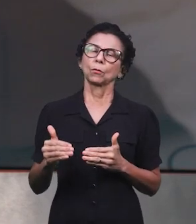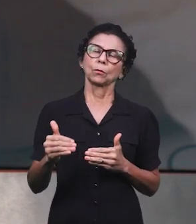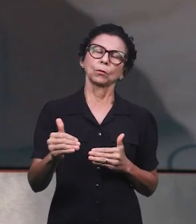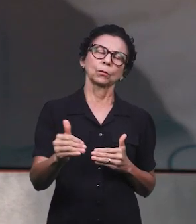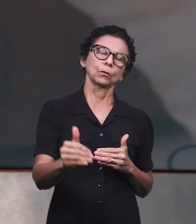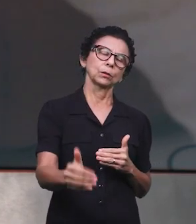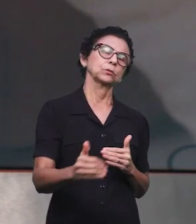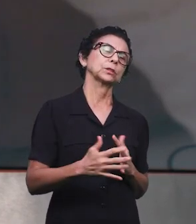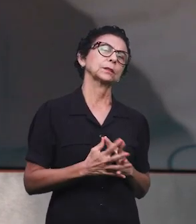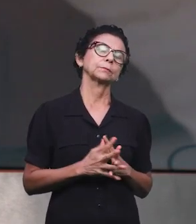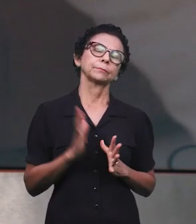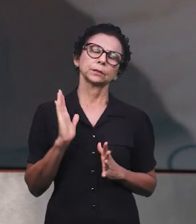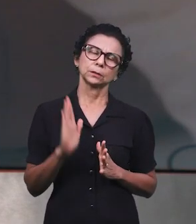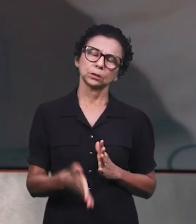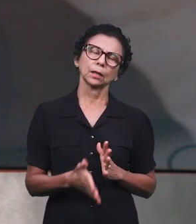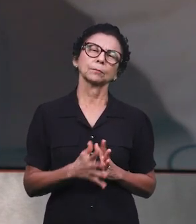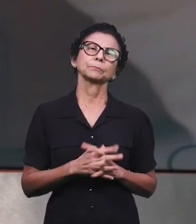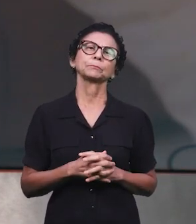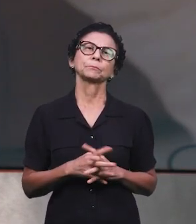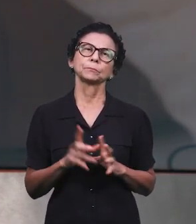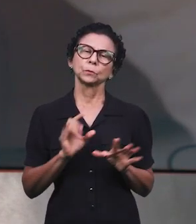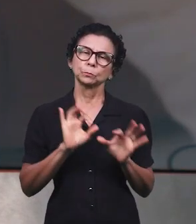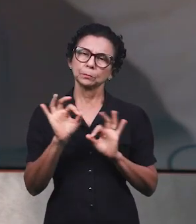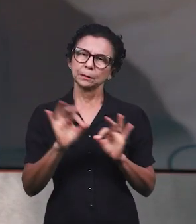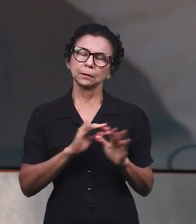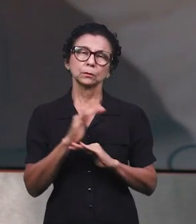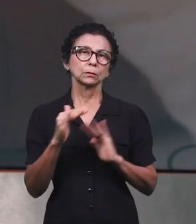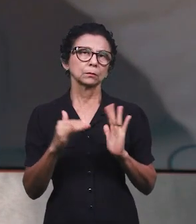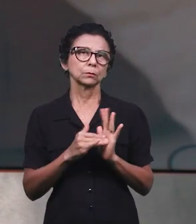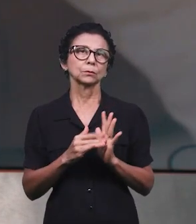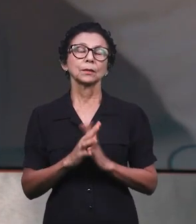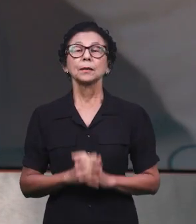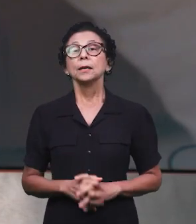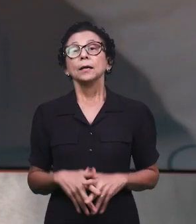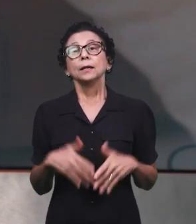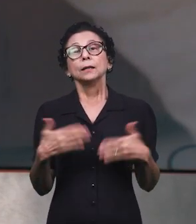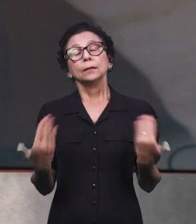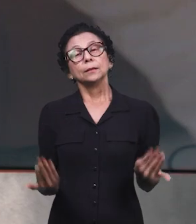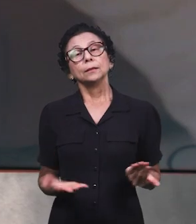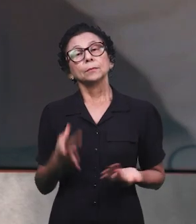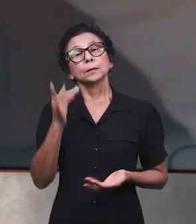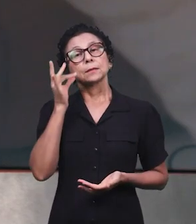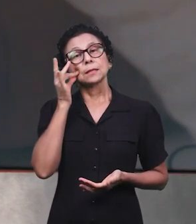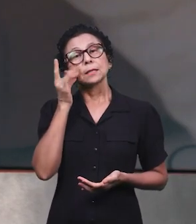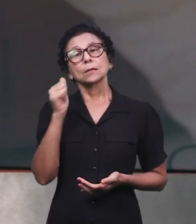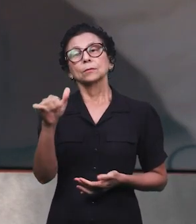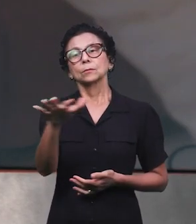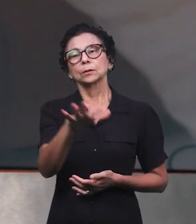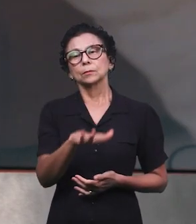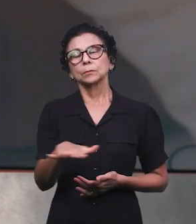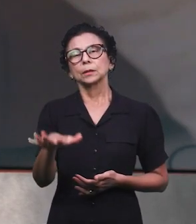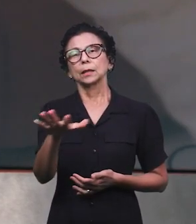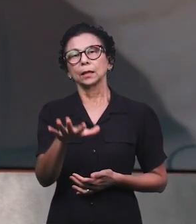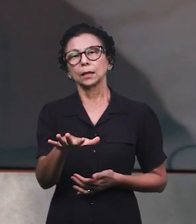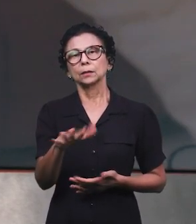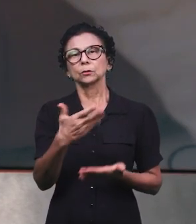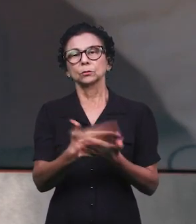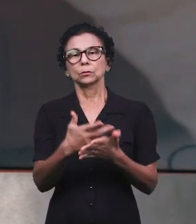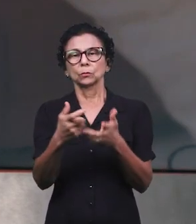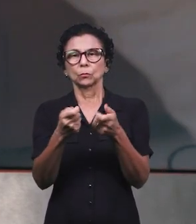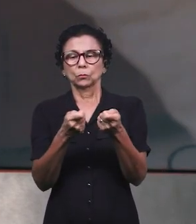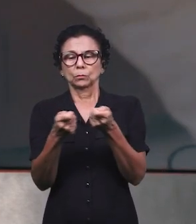presencial pode ser, assim, bastante interessante, né? E ali, presencialmente, você tem também um ambiente de estudos controlado, tá